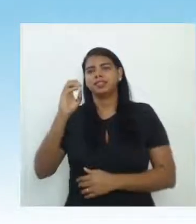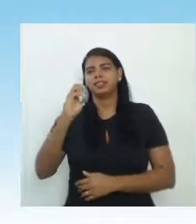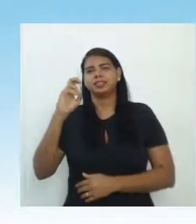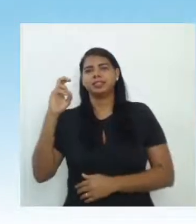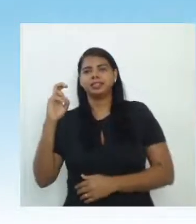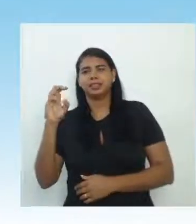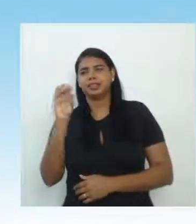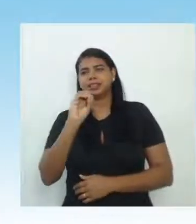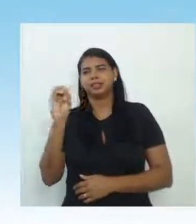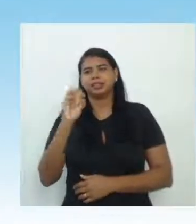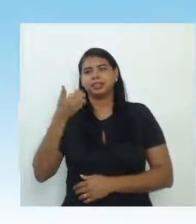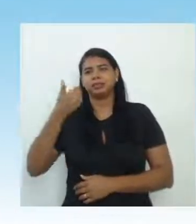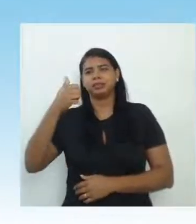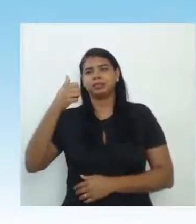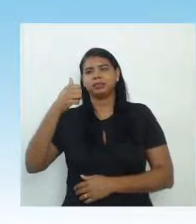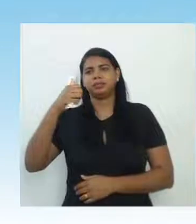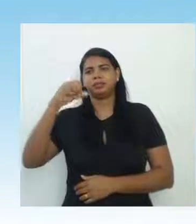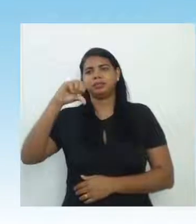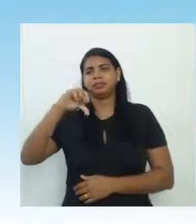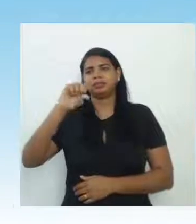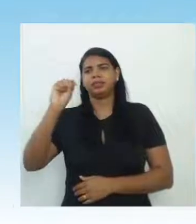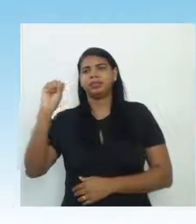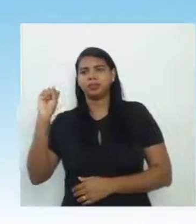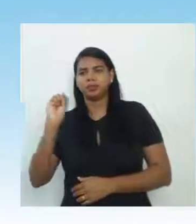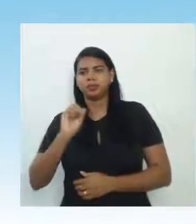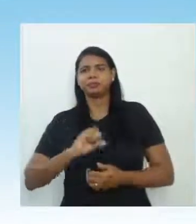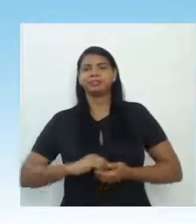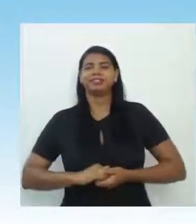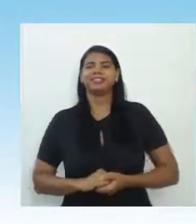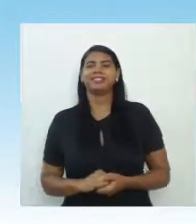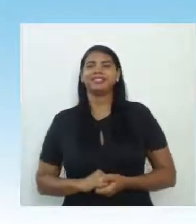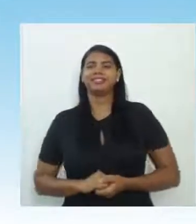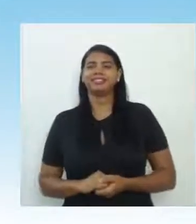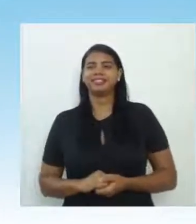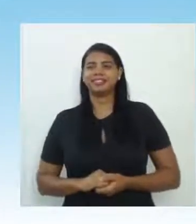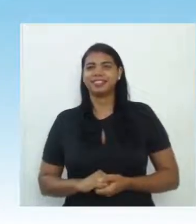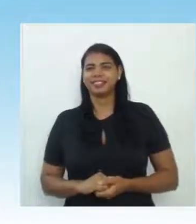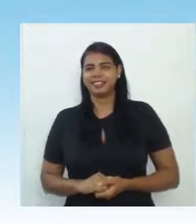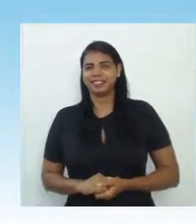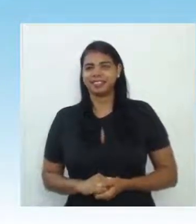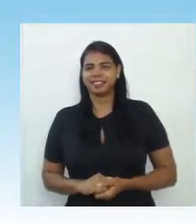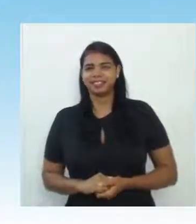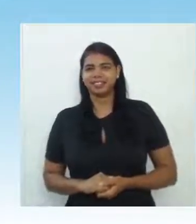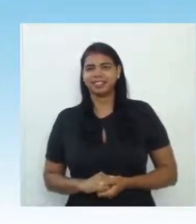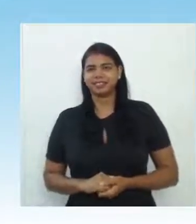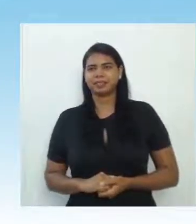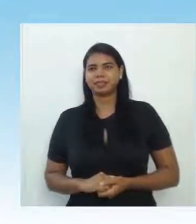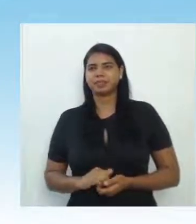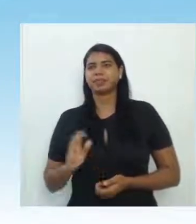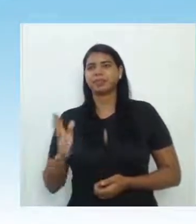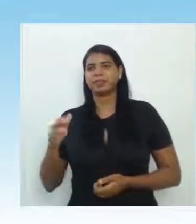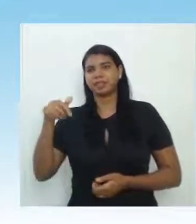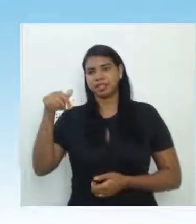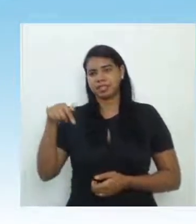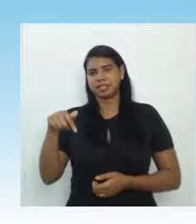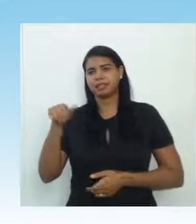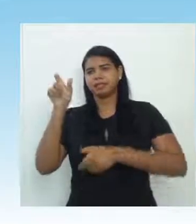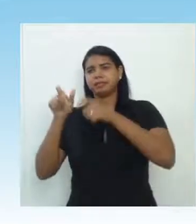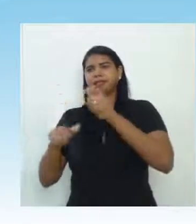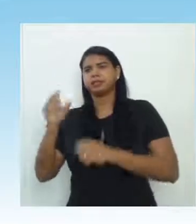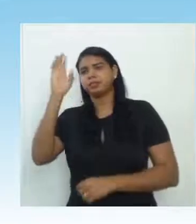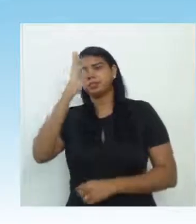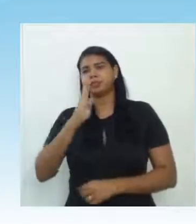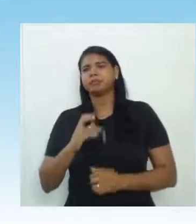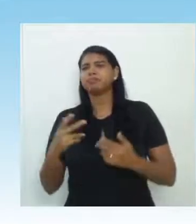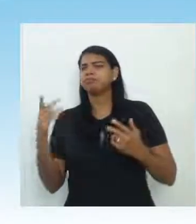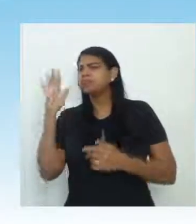de 1988. É basicamente isso. E ela é a sétima Constituição brasileira, não é isso? Exatamente. Outra coisa, eu não